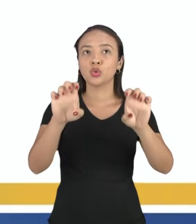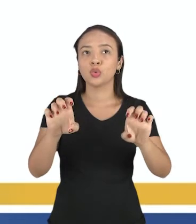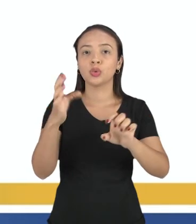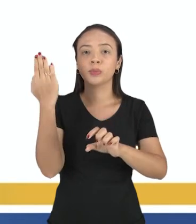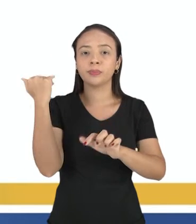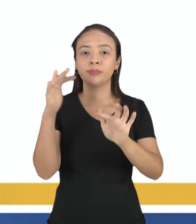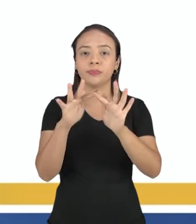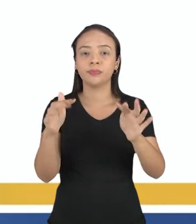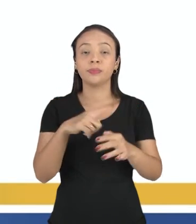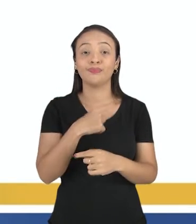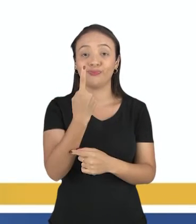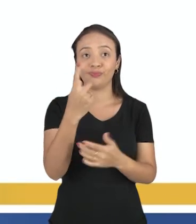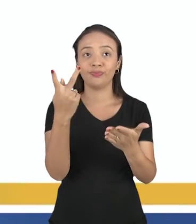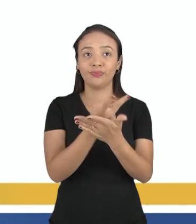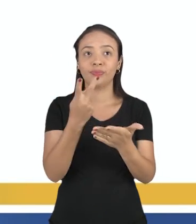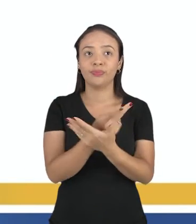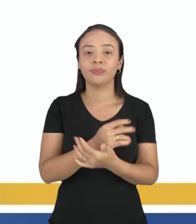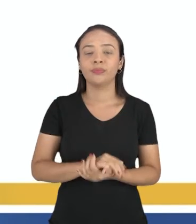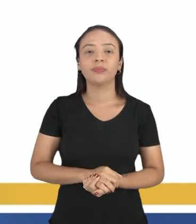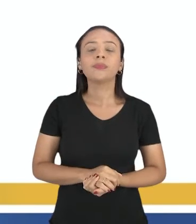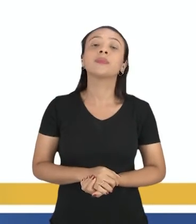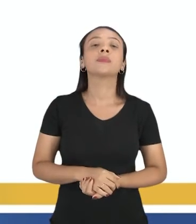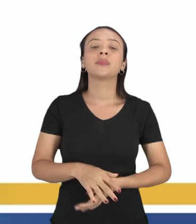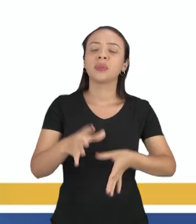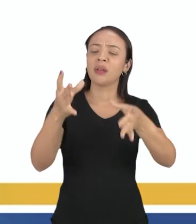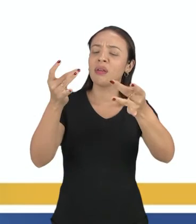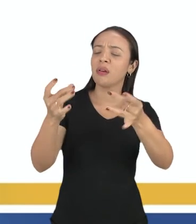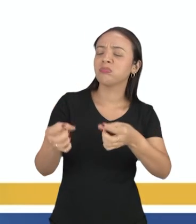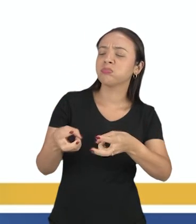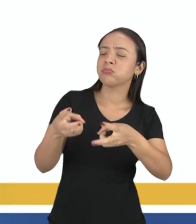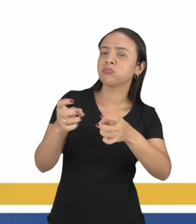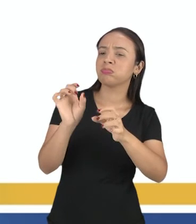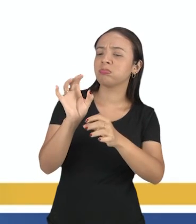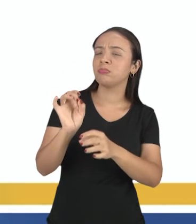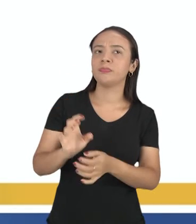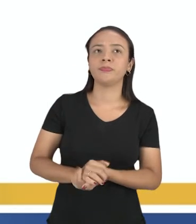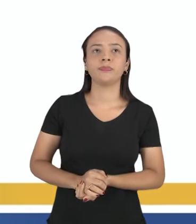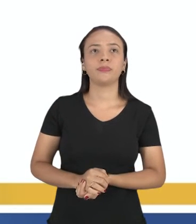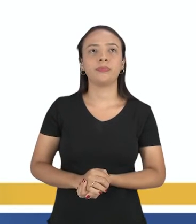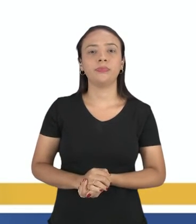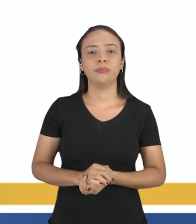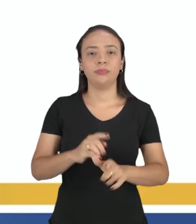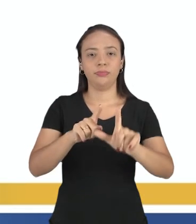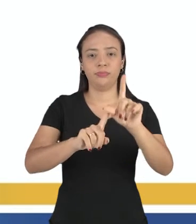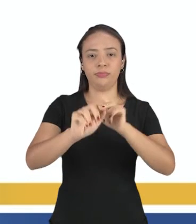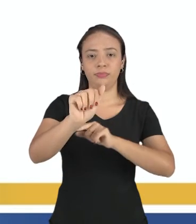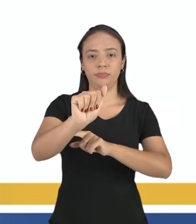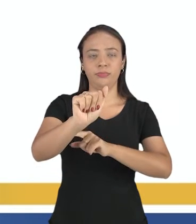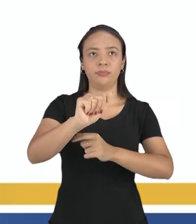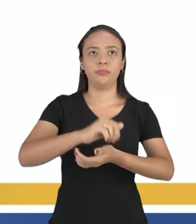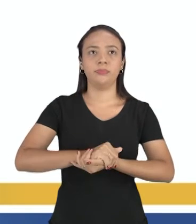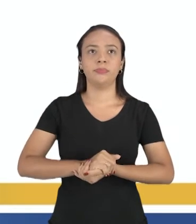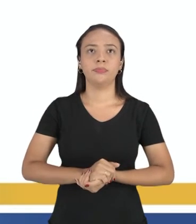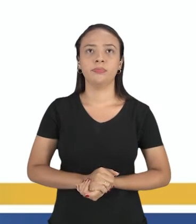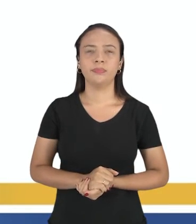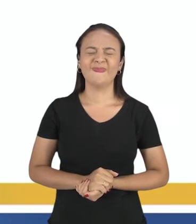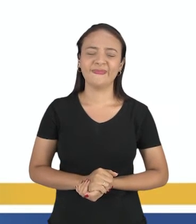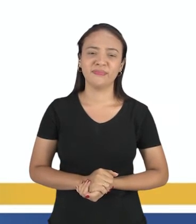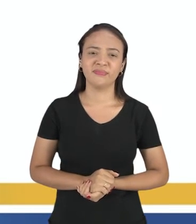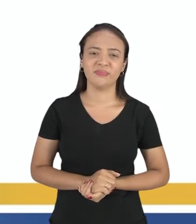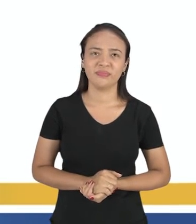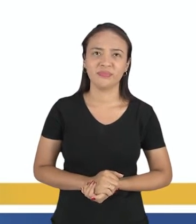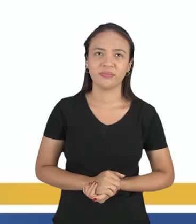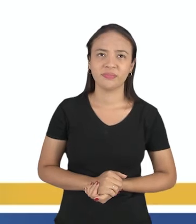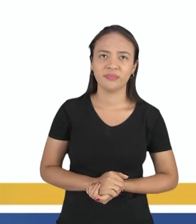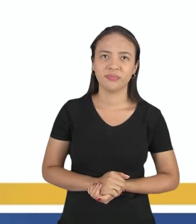aí, uma está incorreta. Vamos conferir uma por uma. Vamos lá. Letter A. Na letra A. Did she